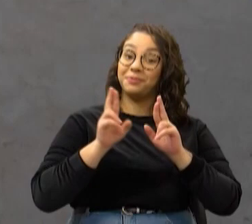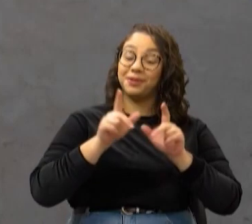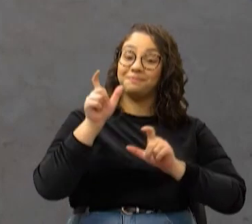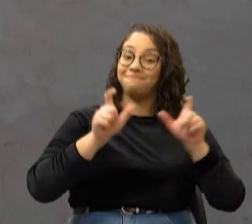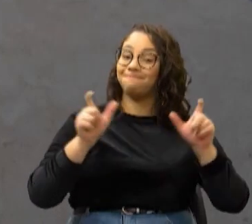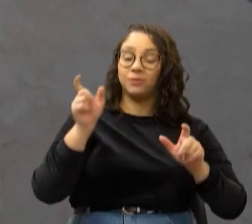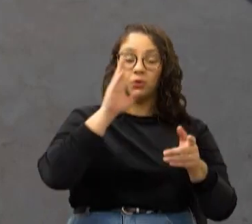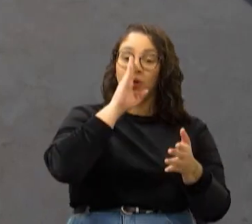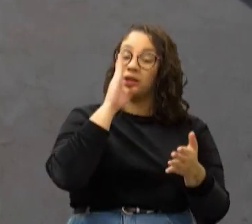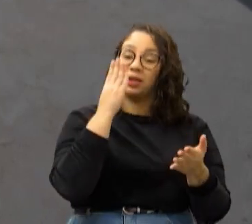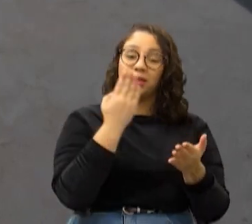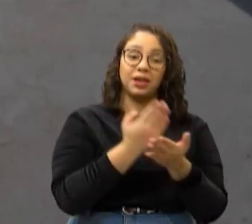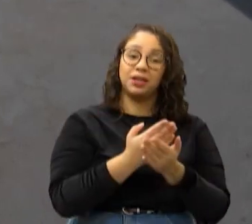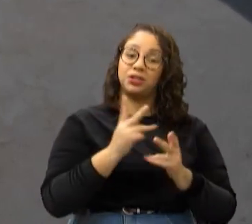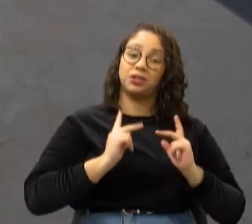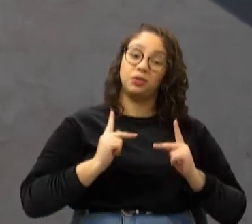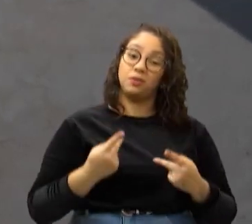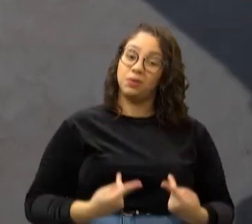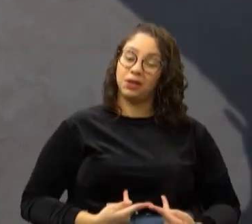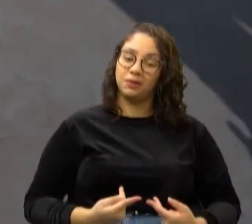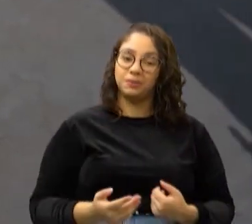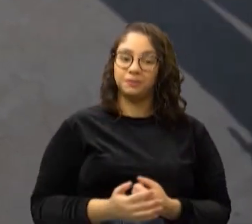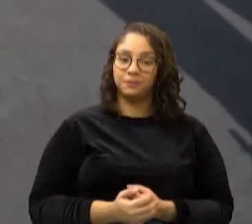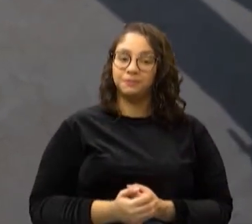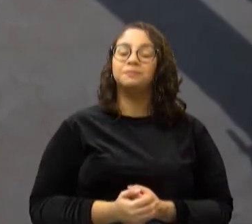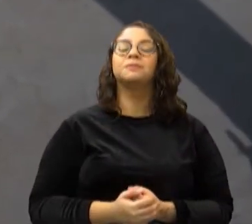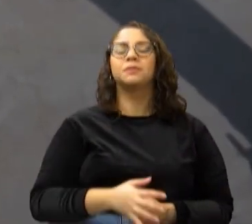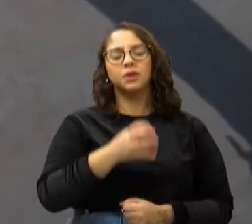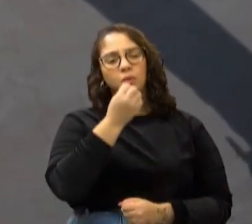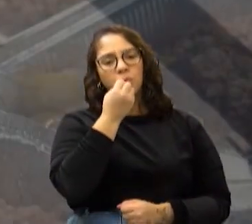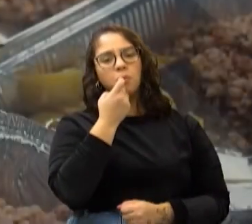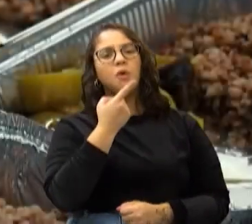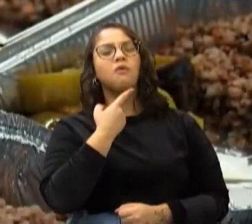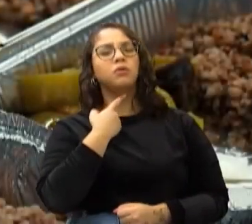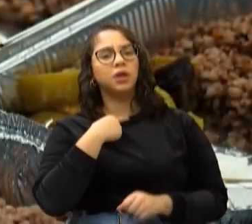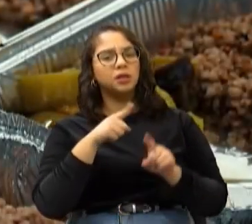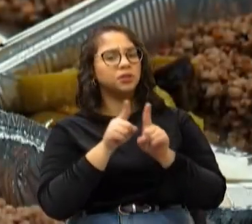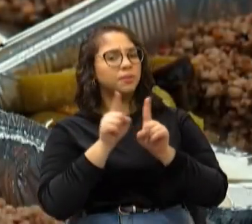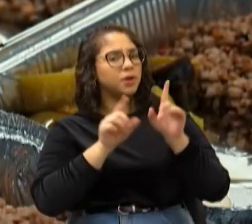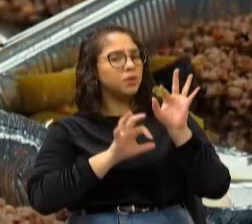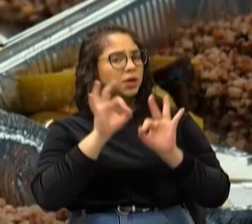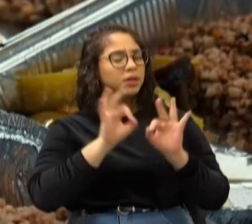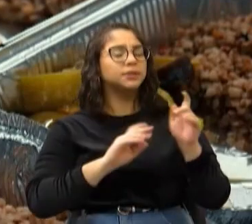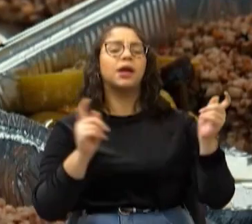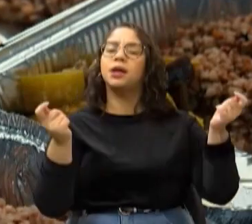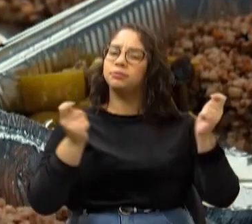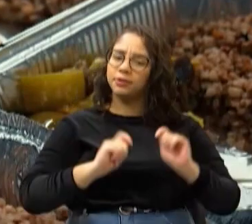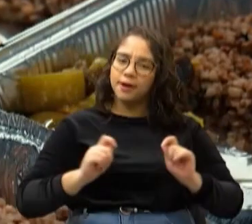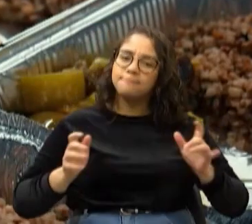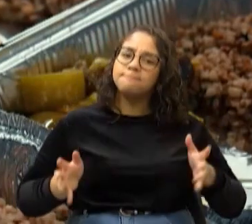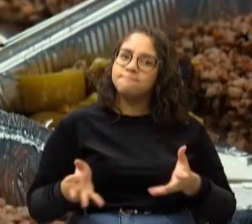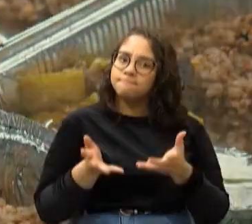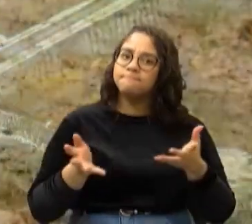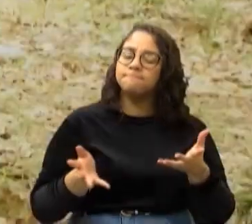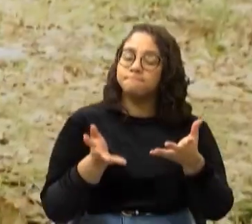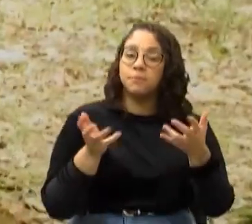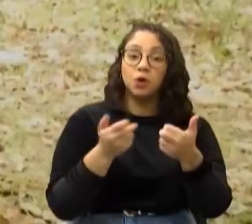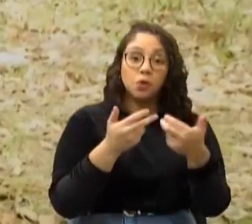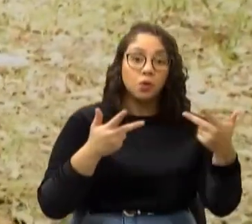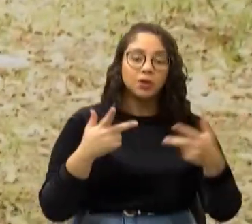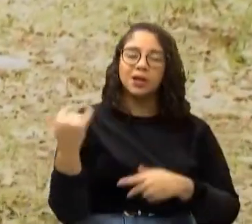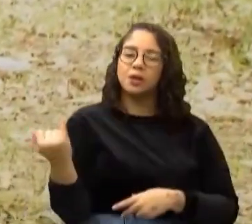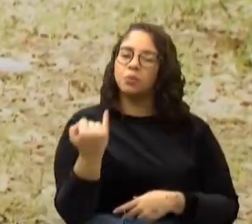Ainda há esperança para quem não acredita mais no ser humano. Com boa vontade e organização, é